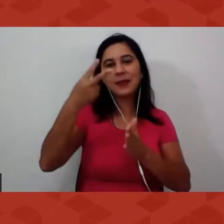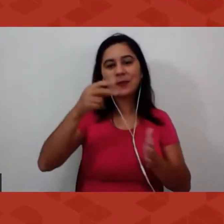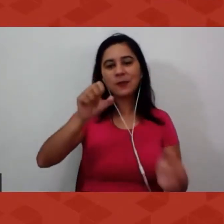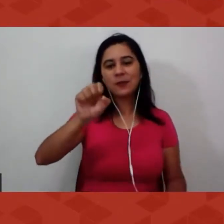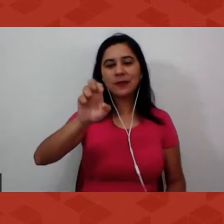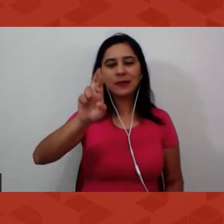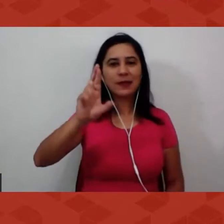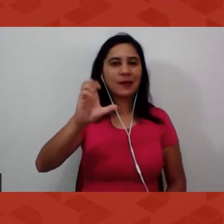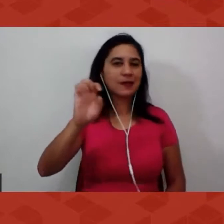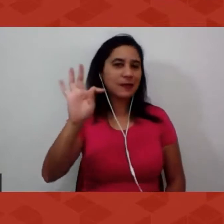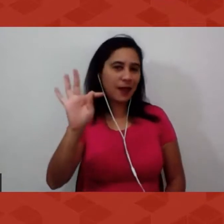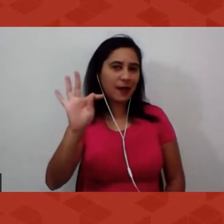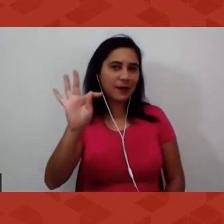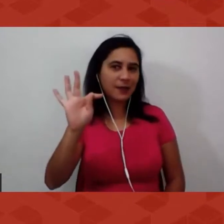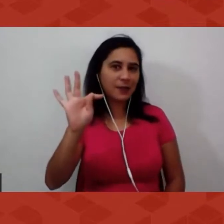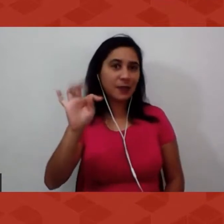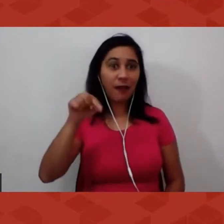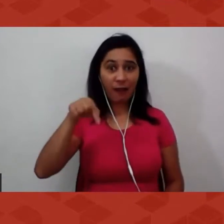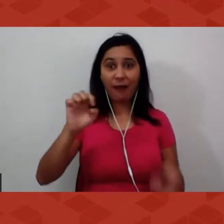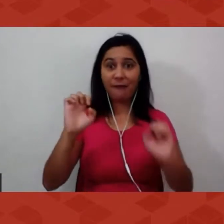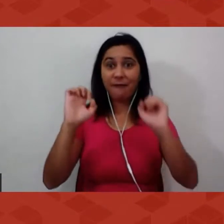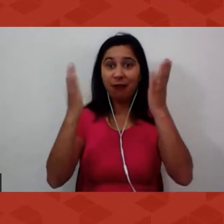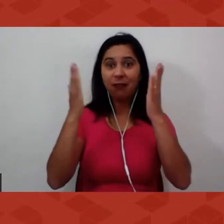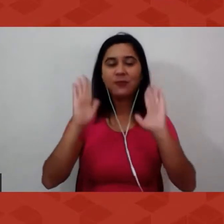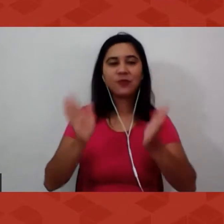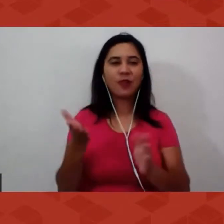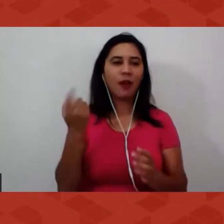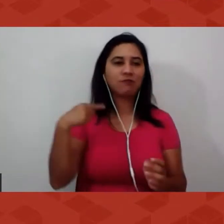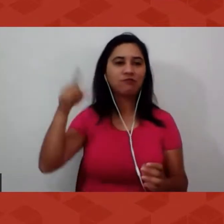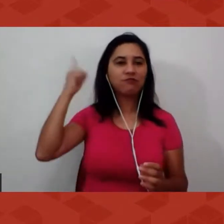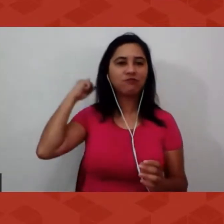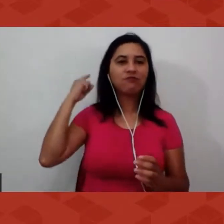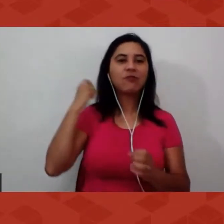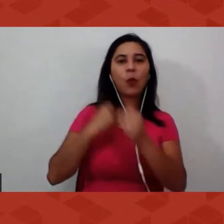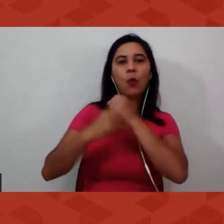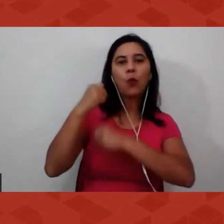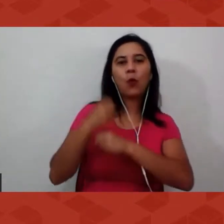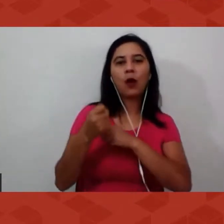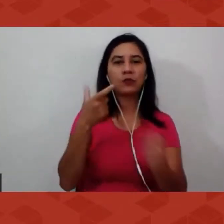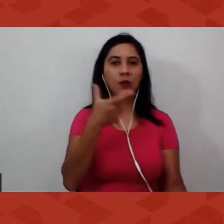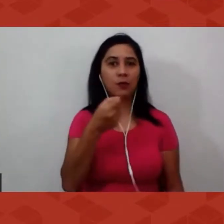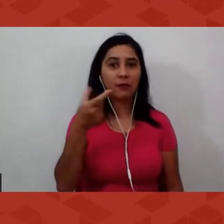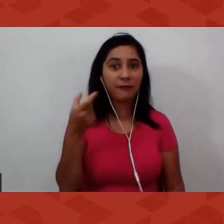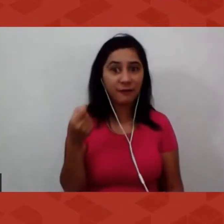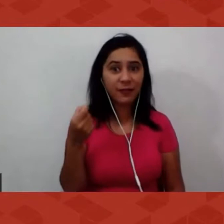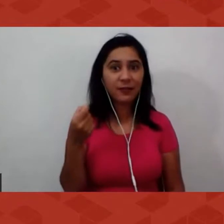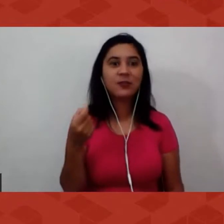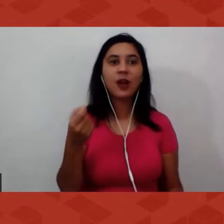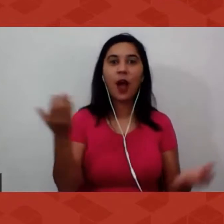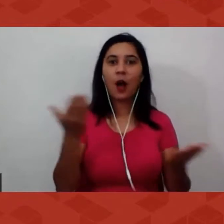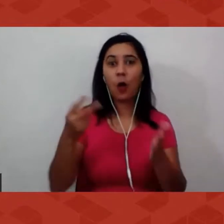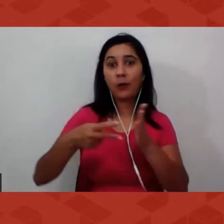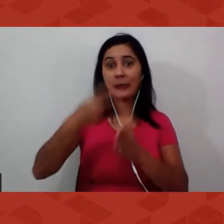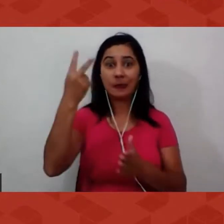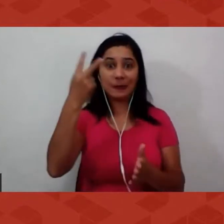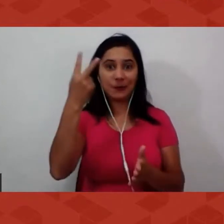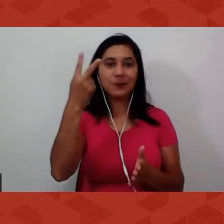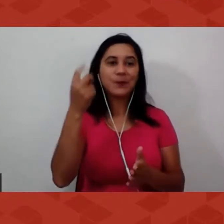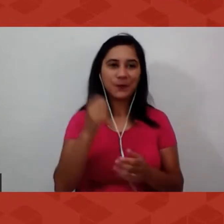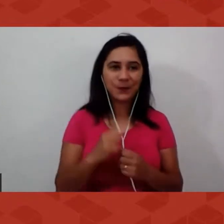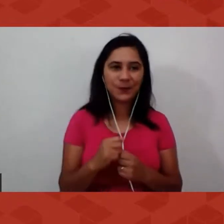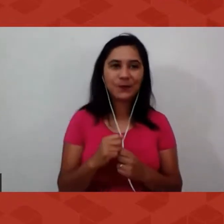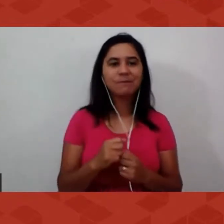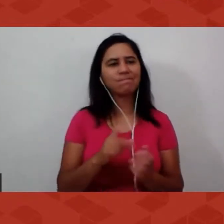esse evento que já foi realizado no ano de 2020, conta com sua segunda edição agora. Tem